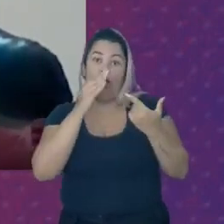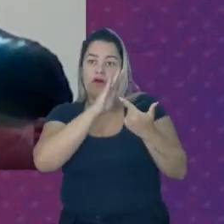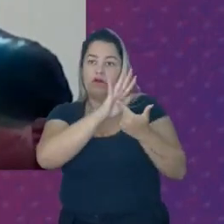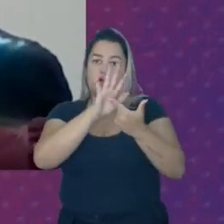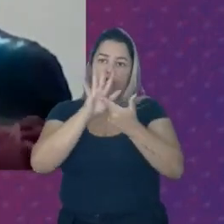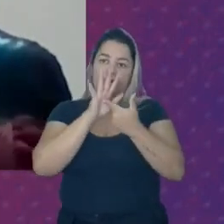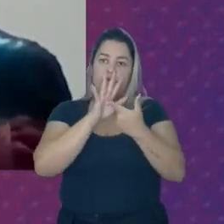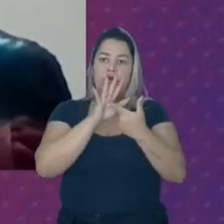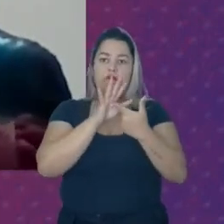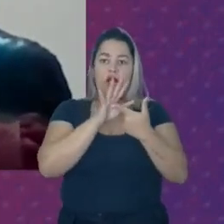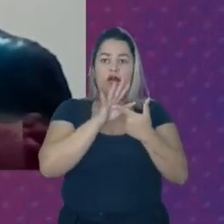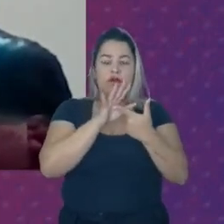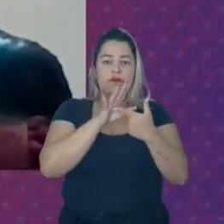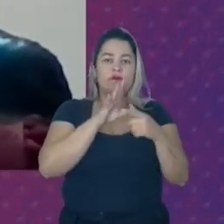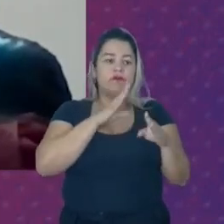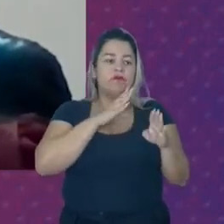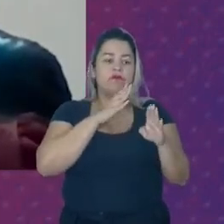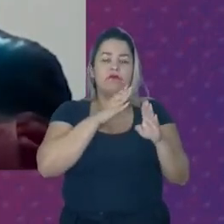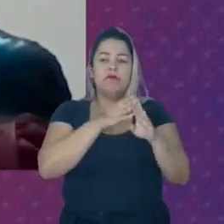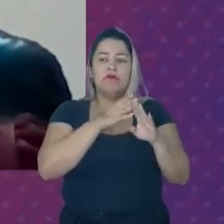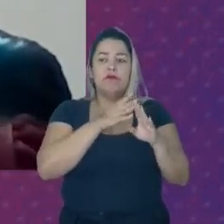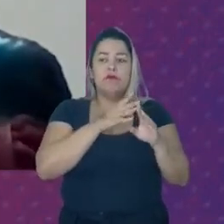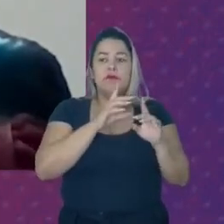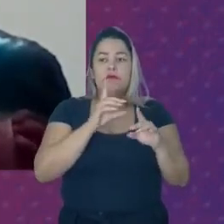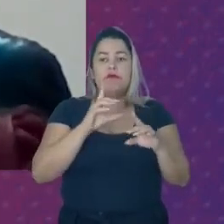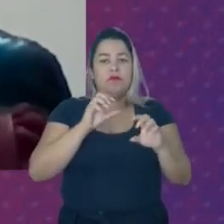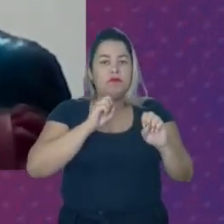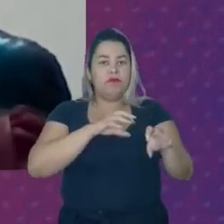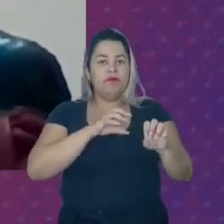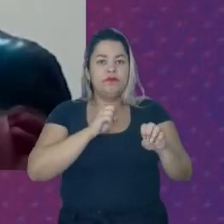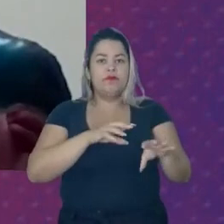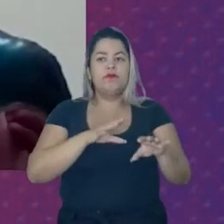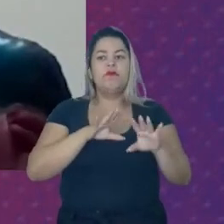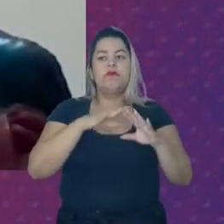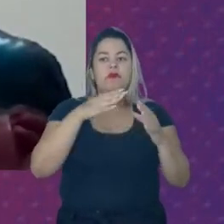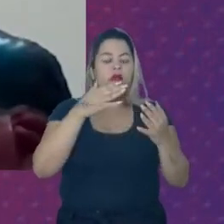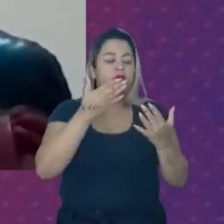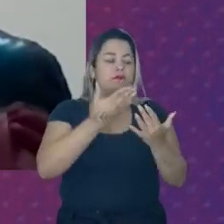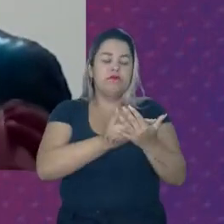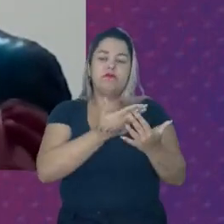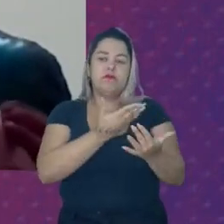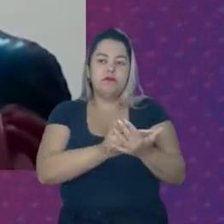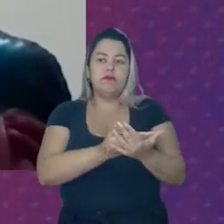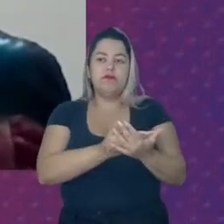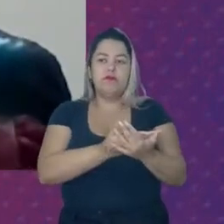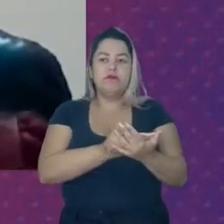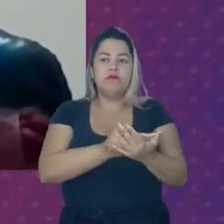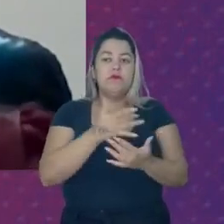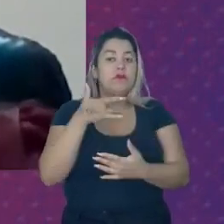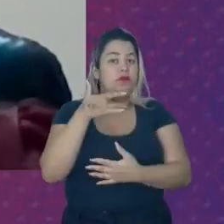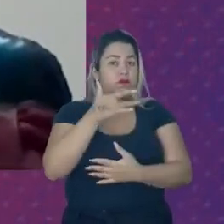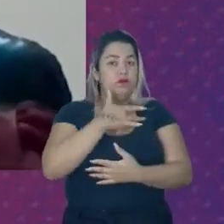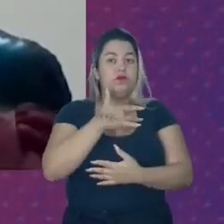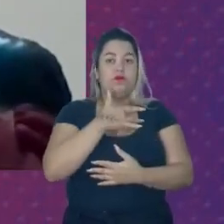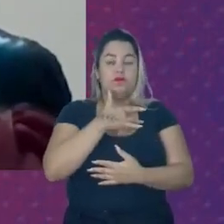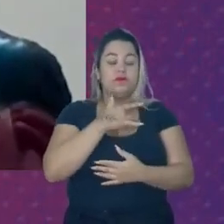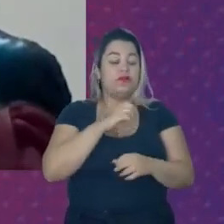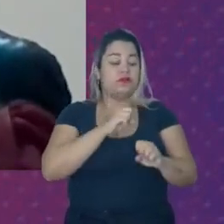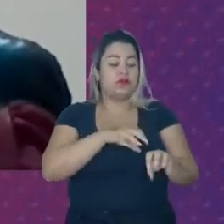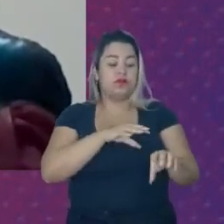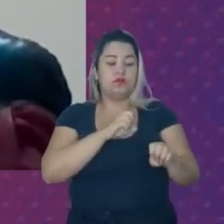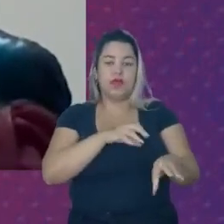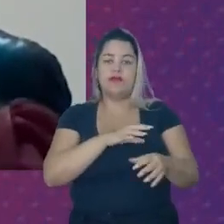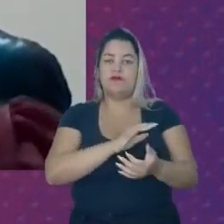tem uma relação direta aí com a saúde e com a educação. Então, são pegas informações da